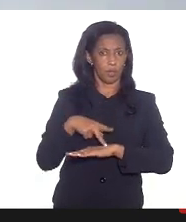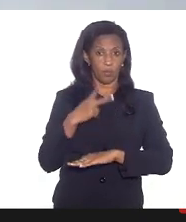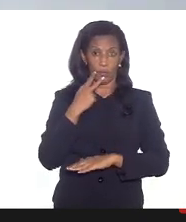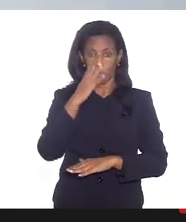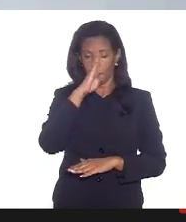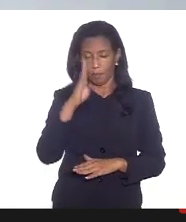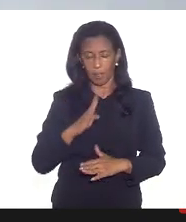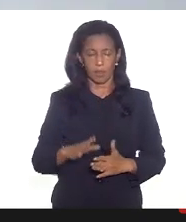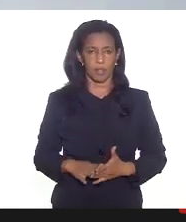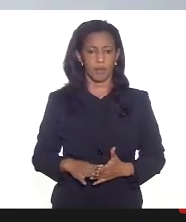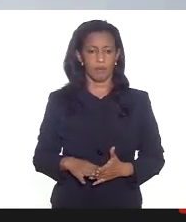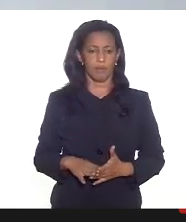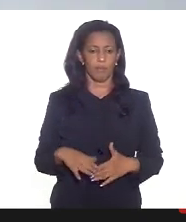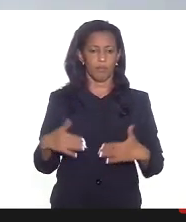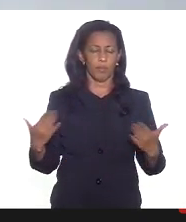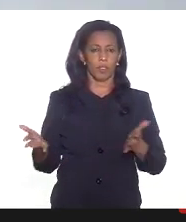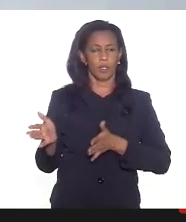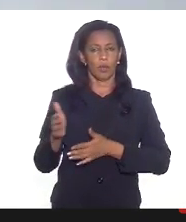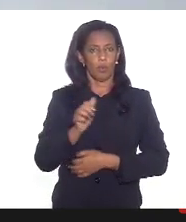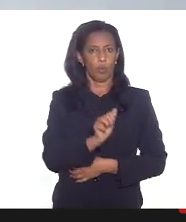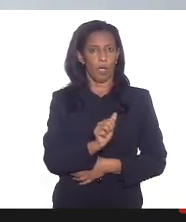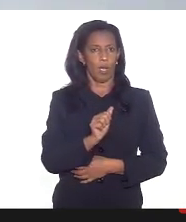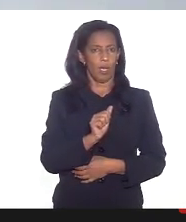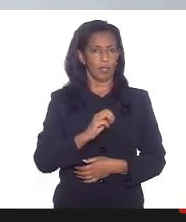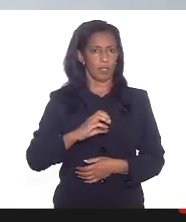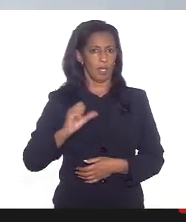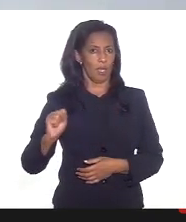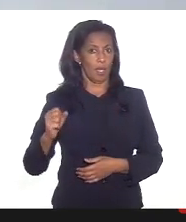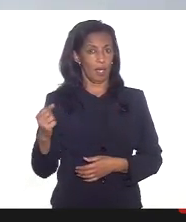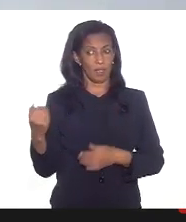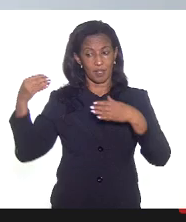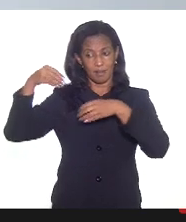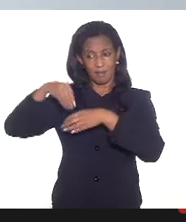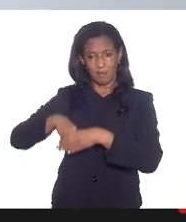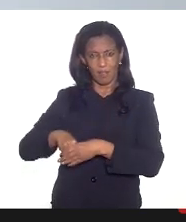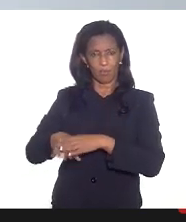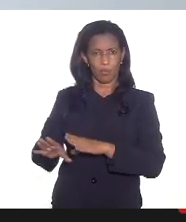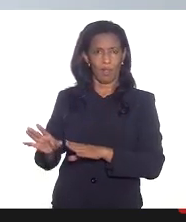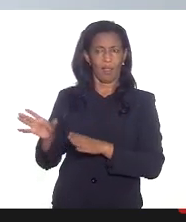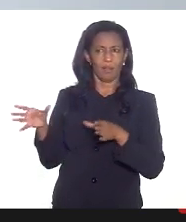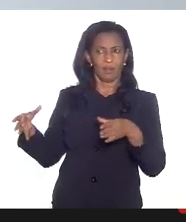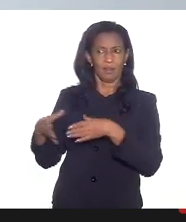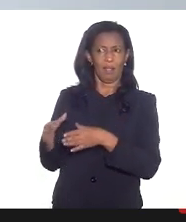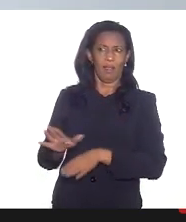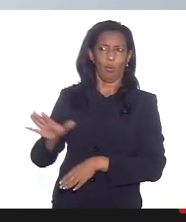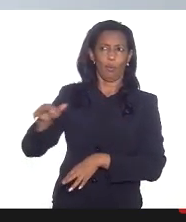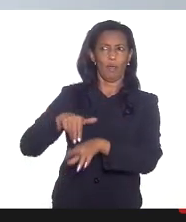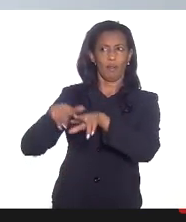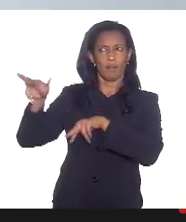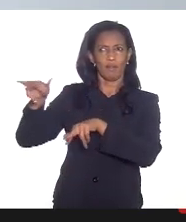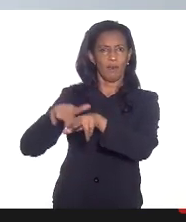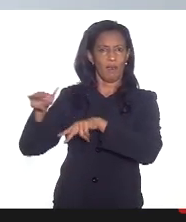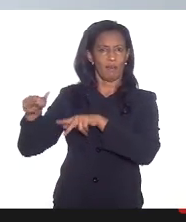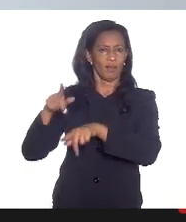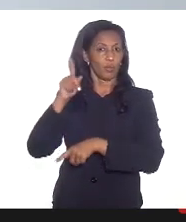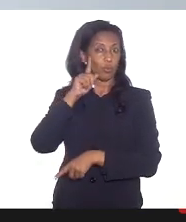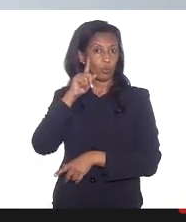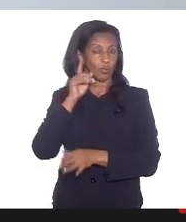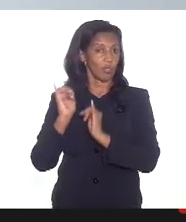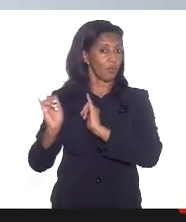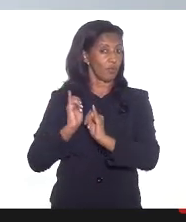a gente tá falando do Brasil em que o acesso eles são os olhos da gente dentro da comunidade é ele quem tá lá indo e vindo todos os dias